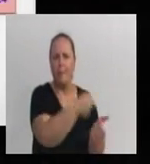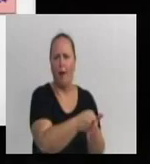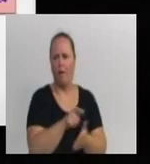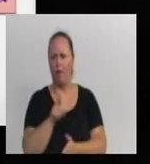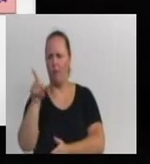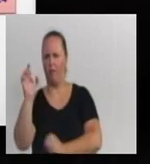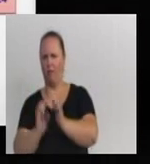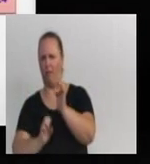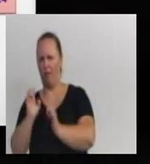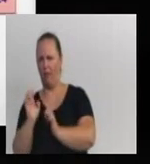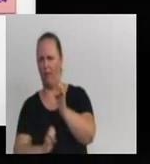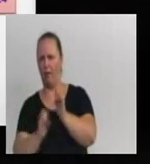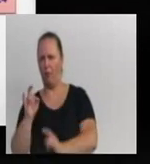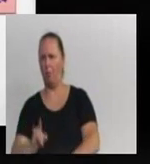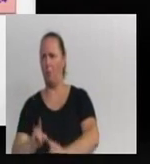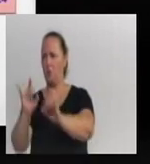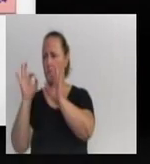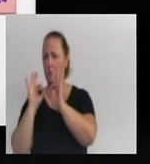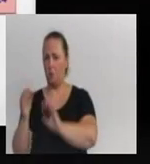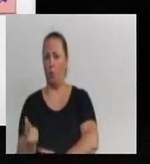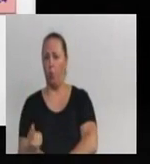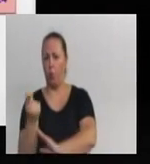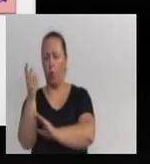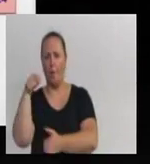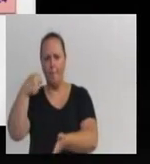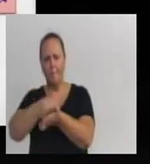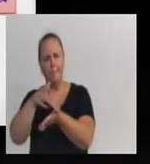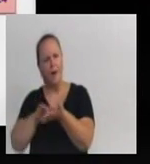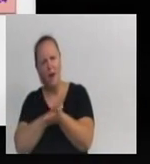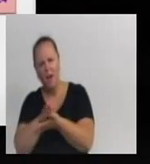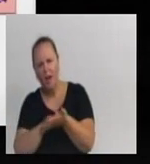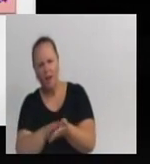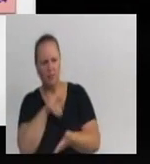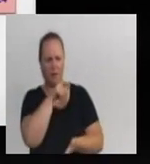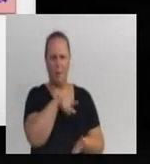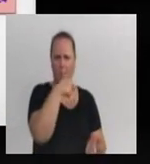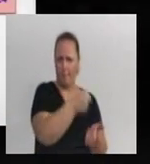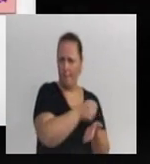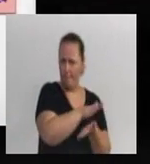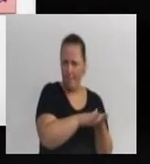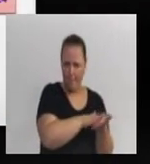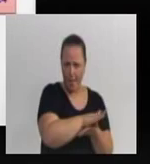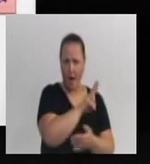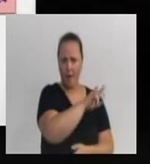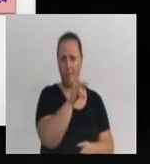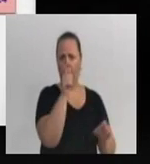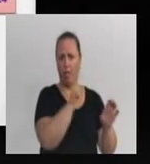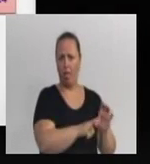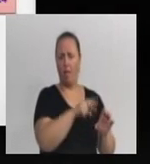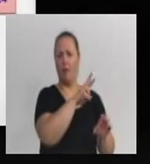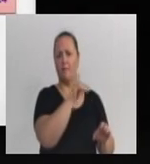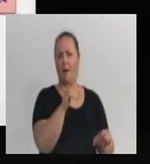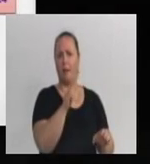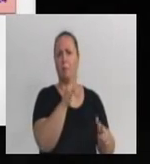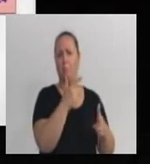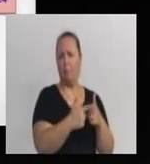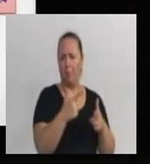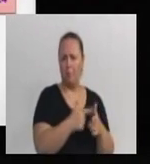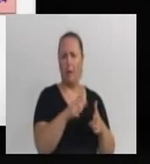vai para a dívida ativa. Vai ter que responder no Poder Judiciário e pagar honorários de advogado. Mais uma outra empresa com outro